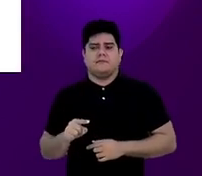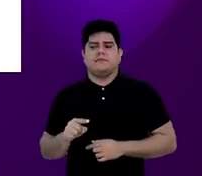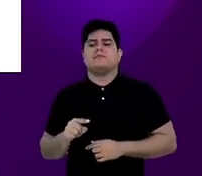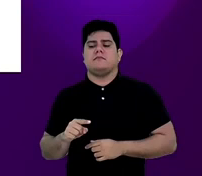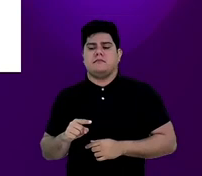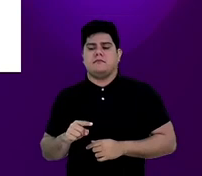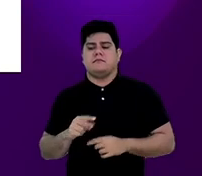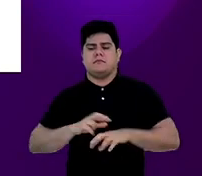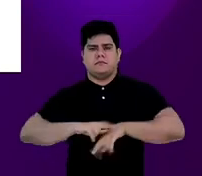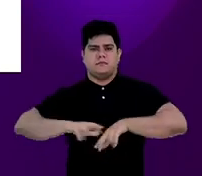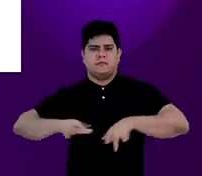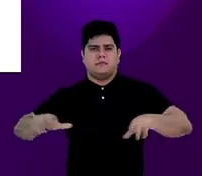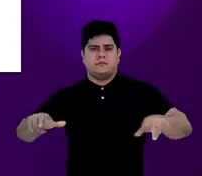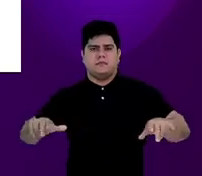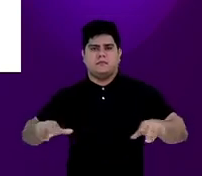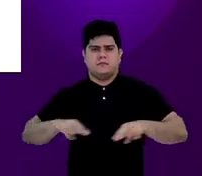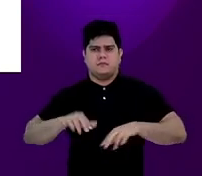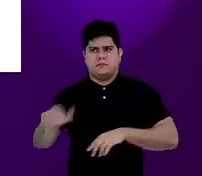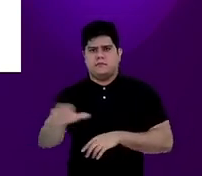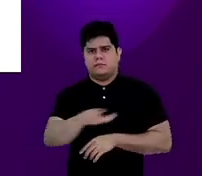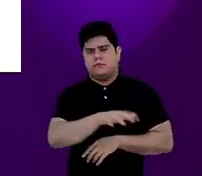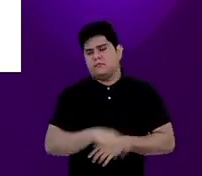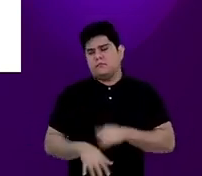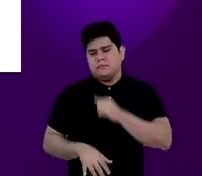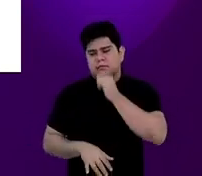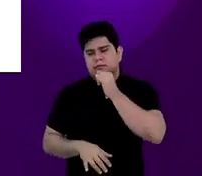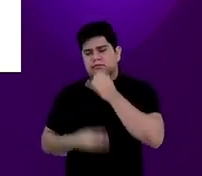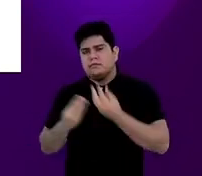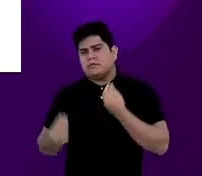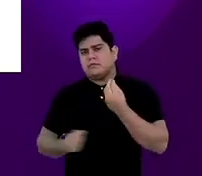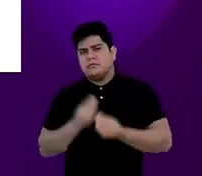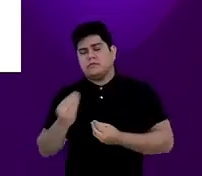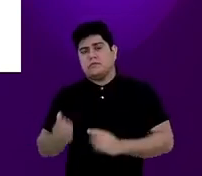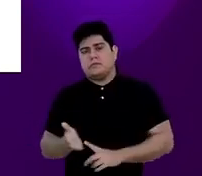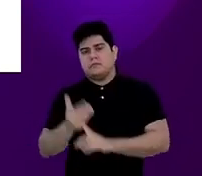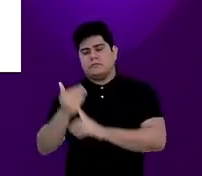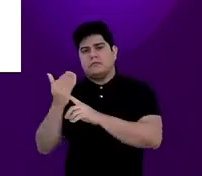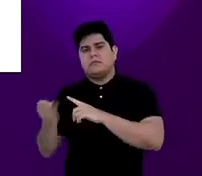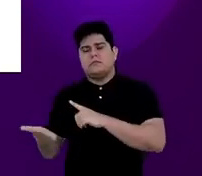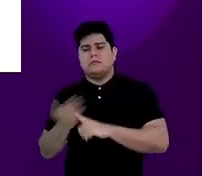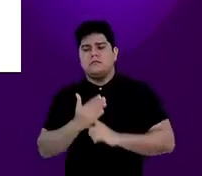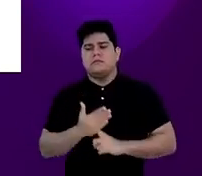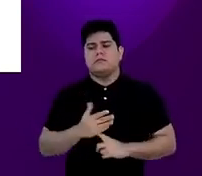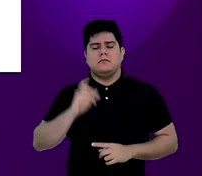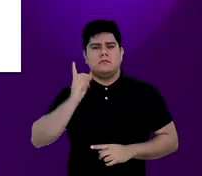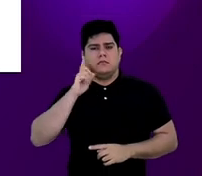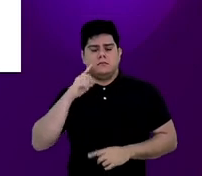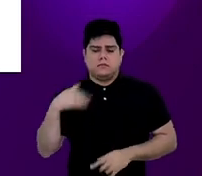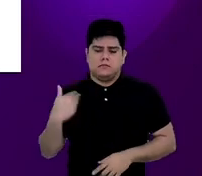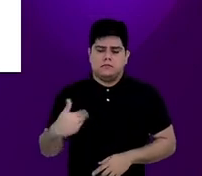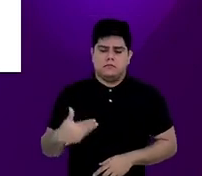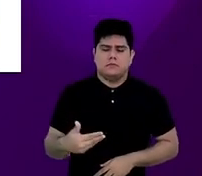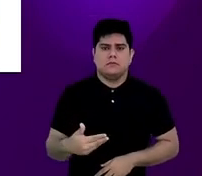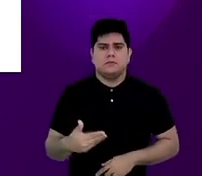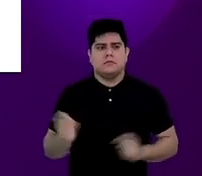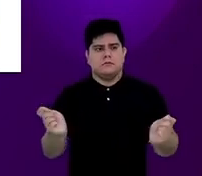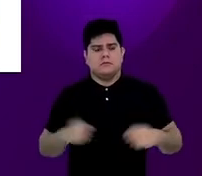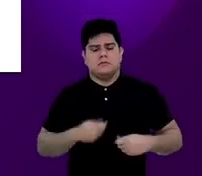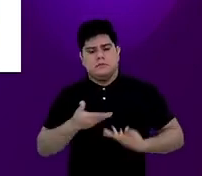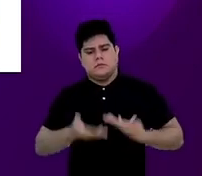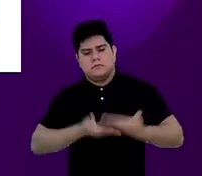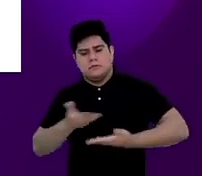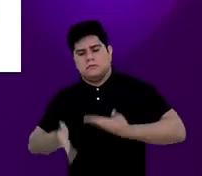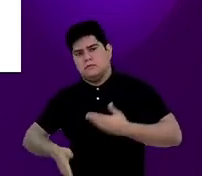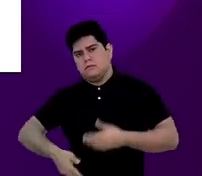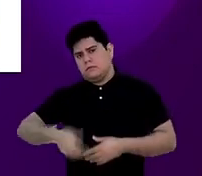em diversas áreas, e eu vou trazer alguns exemplos de como a tecnologia nos ajuda no dia a dia a oferecer um cuidado melhor para os